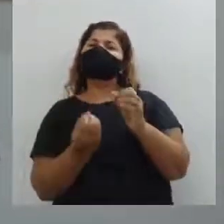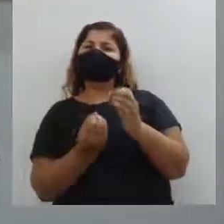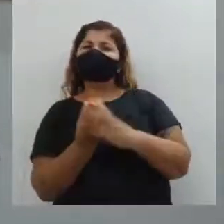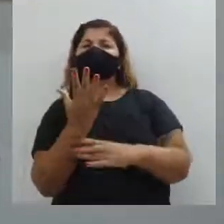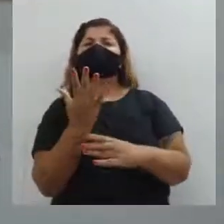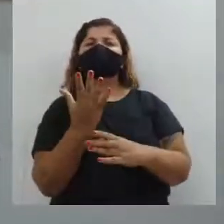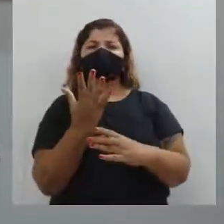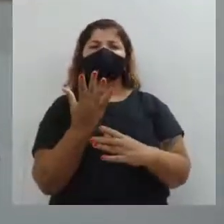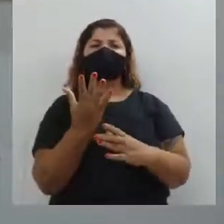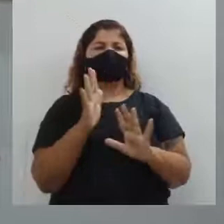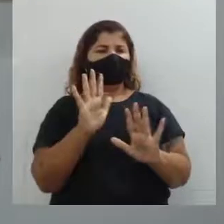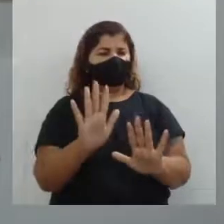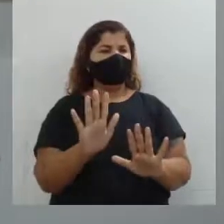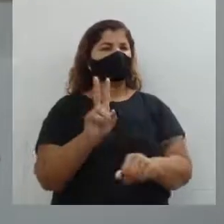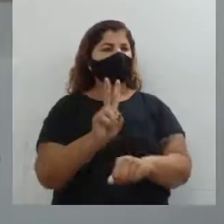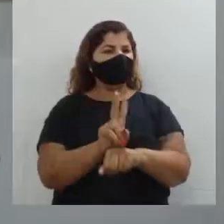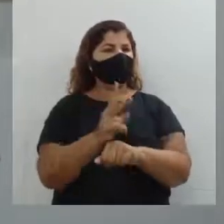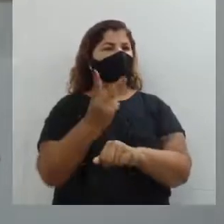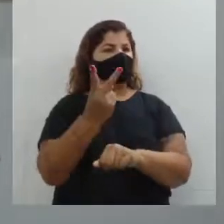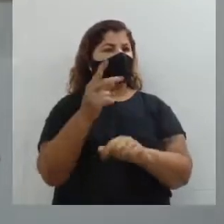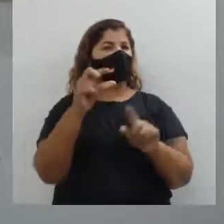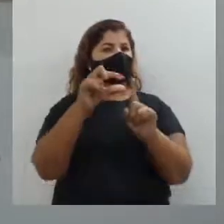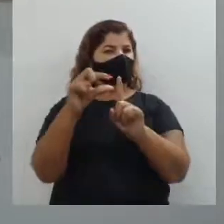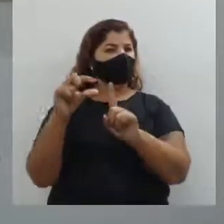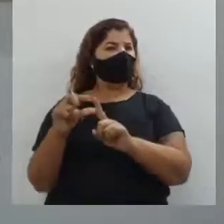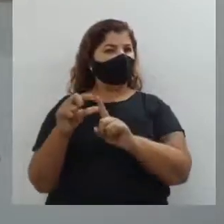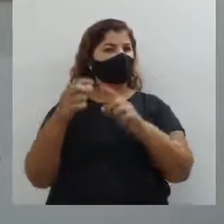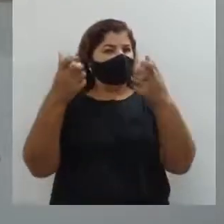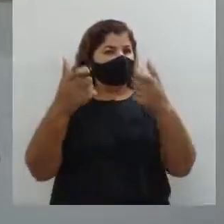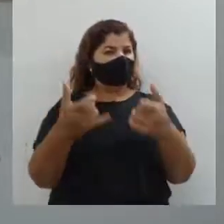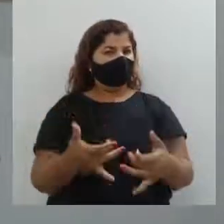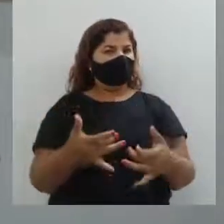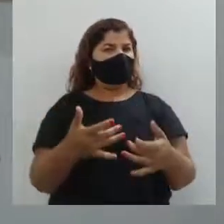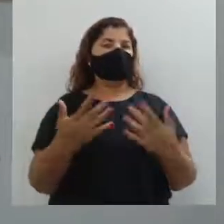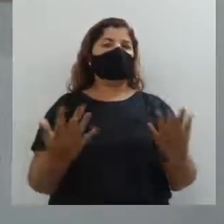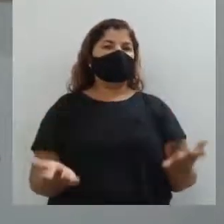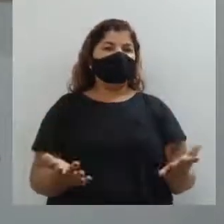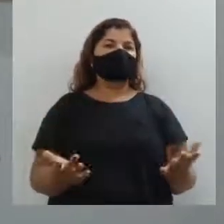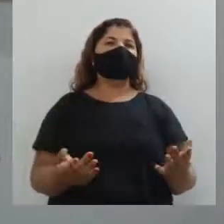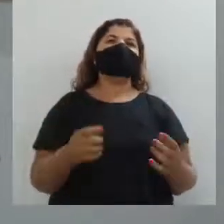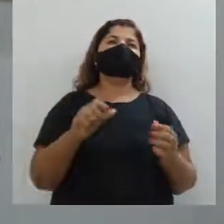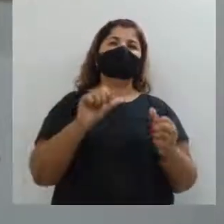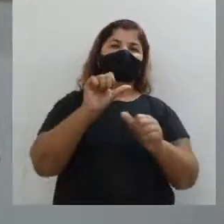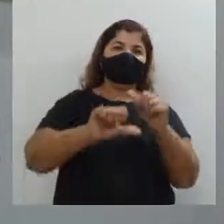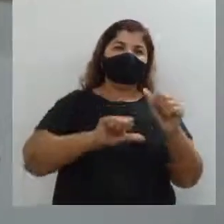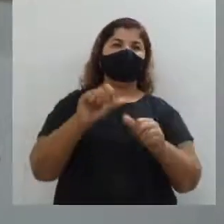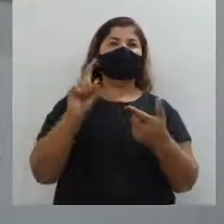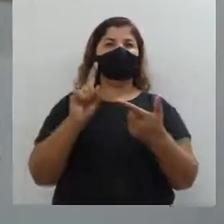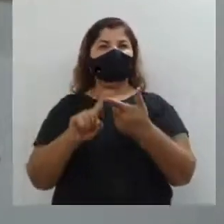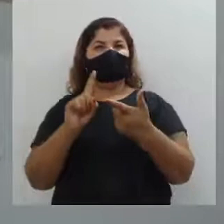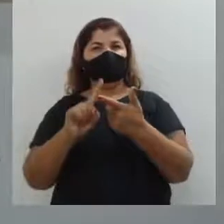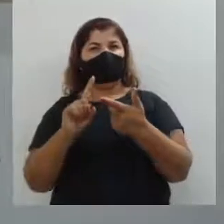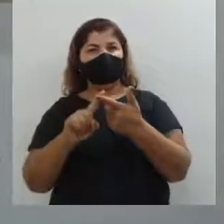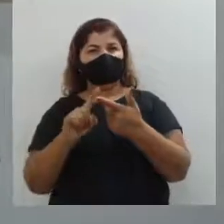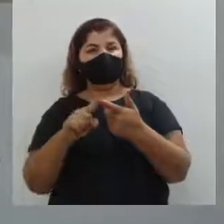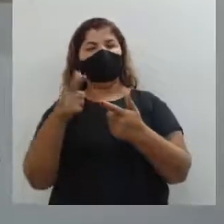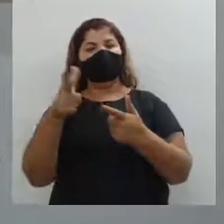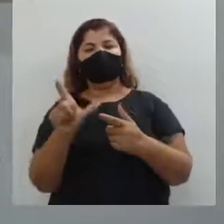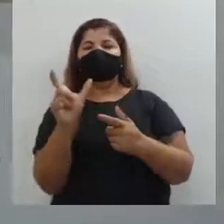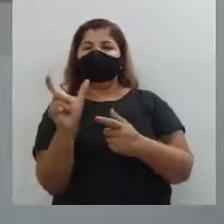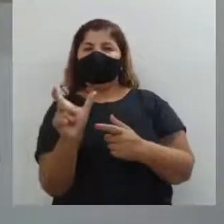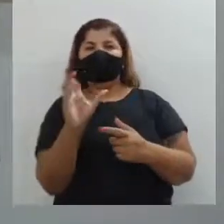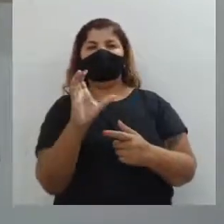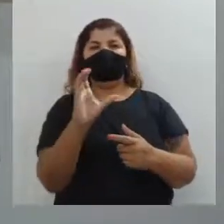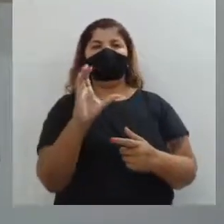circunstancializador. Você vai entender daqui a pouquinho o que eu quero dizer com isso, né? O advérbio enquanto modificador e